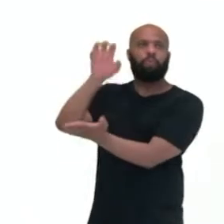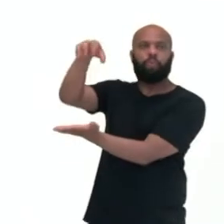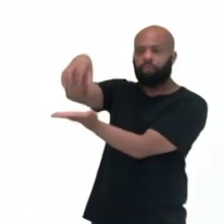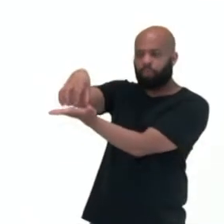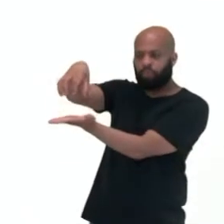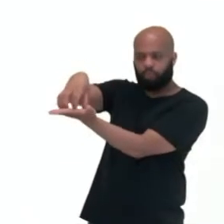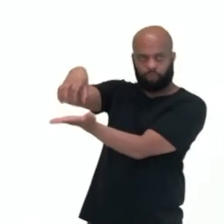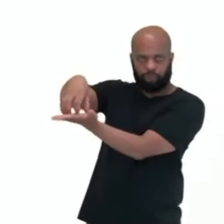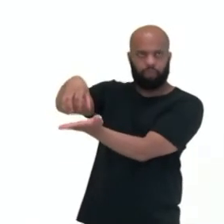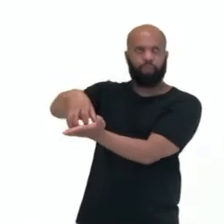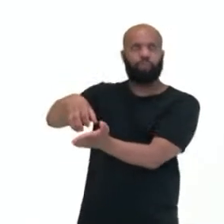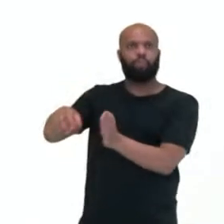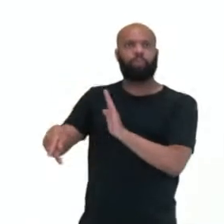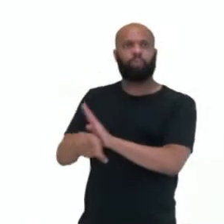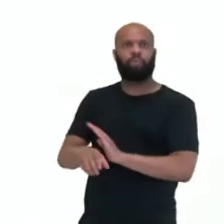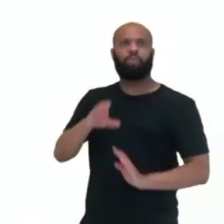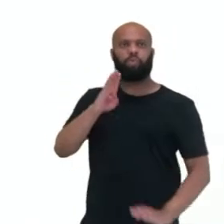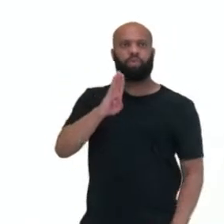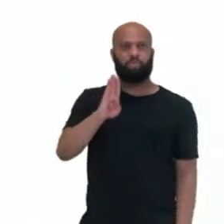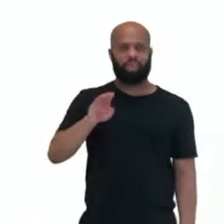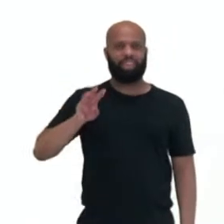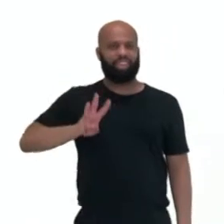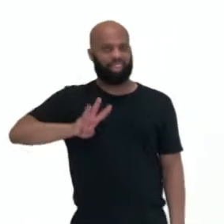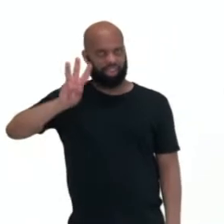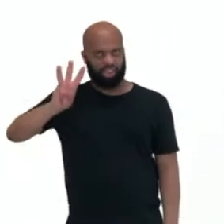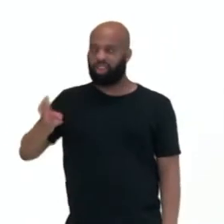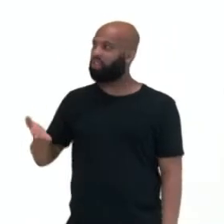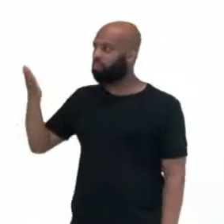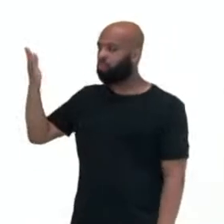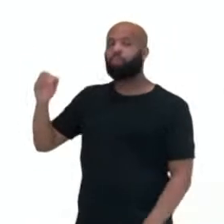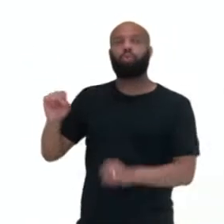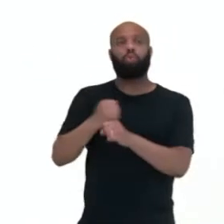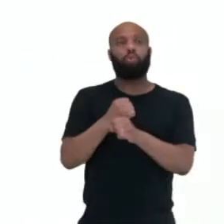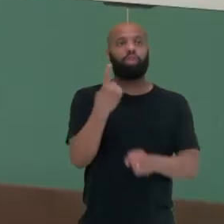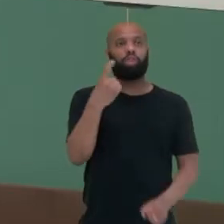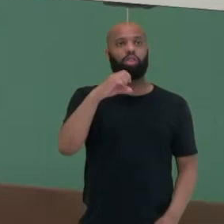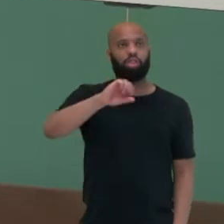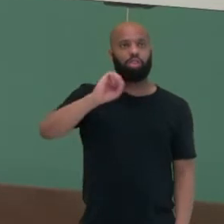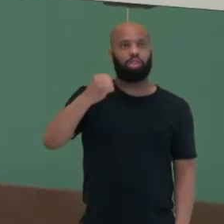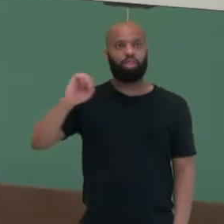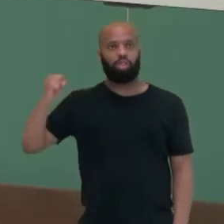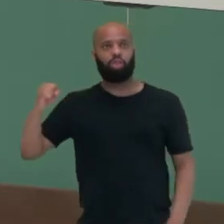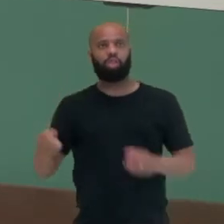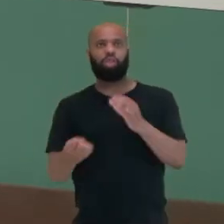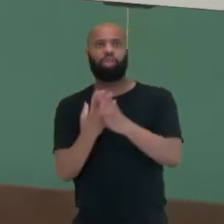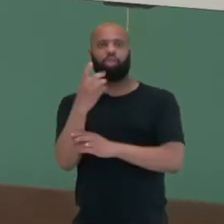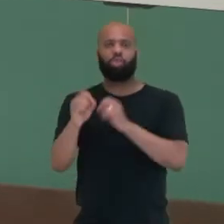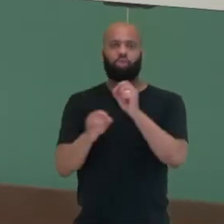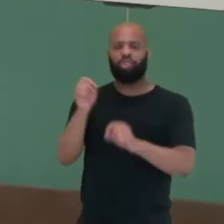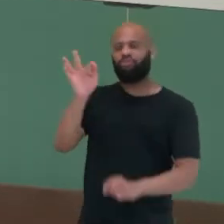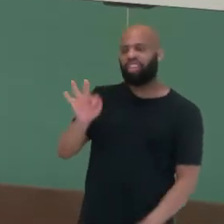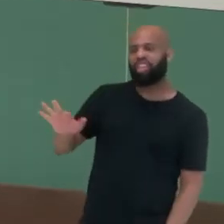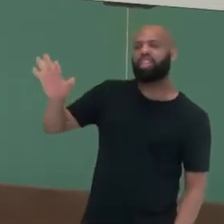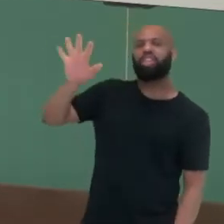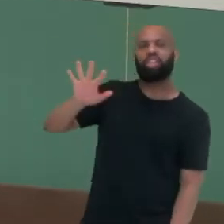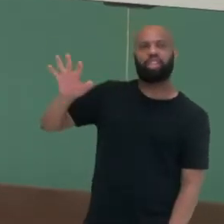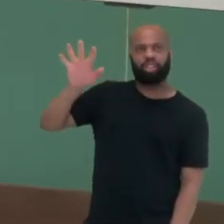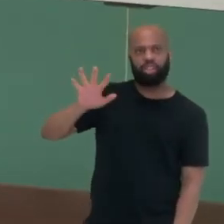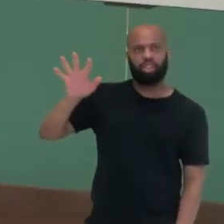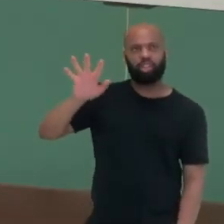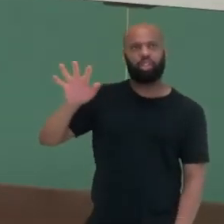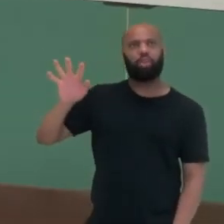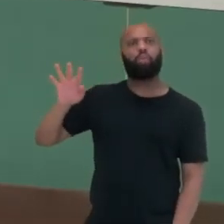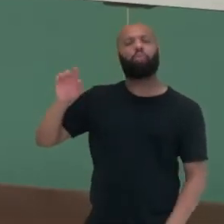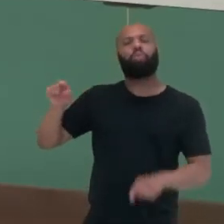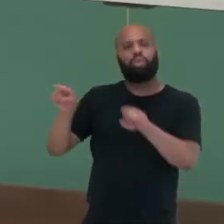Wrestling, né, que é esse símbolo aqui. Em 1988 foi criada a Confederação Brasileira de Wrestling, que é esse